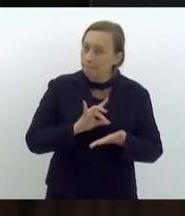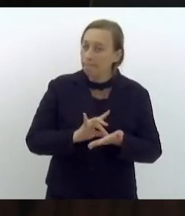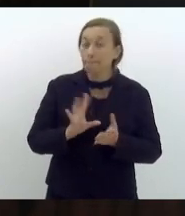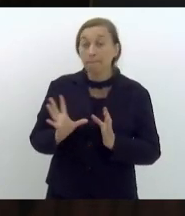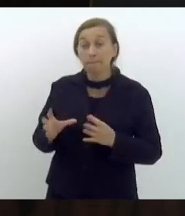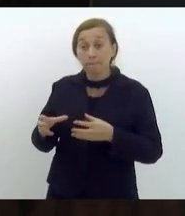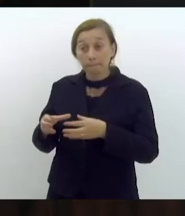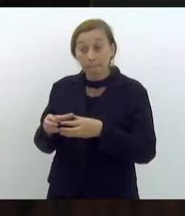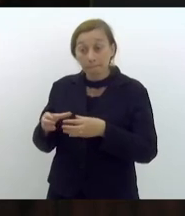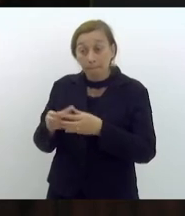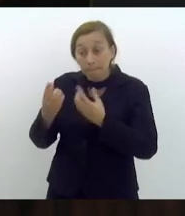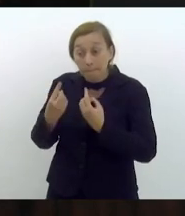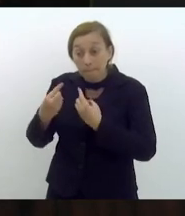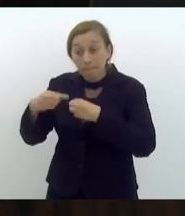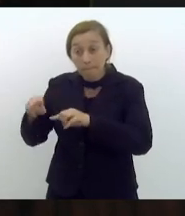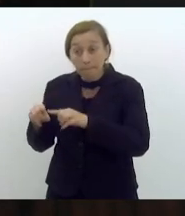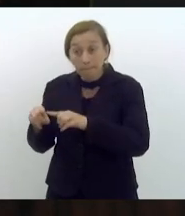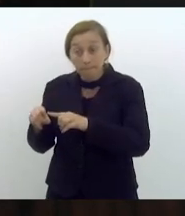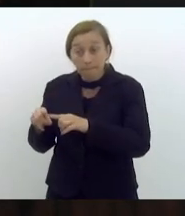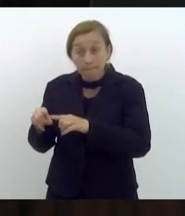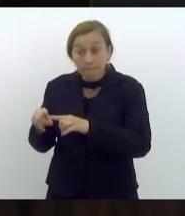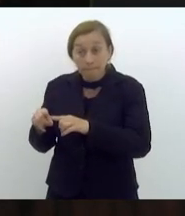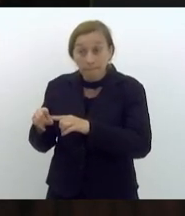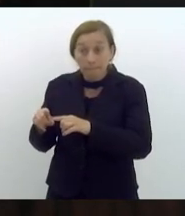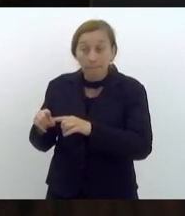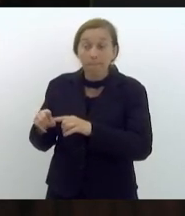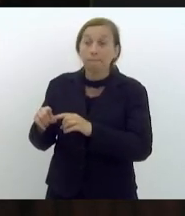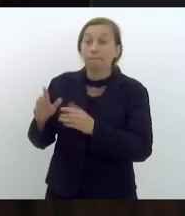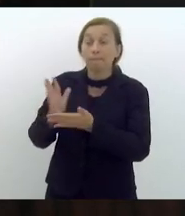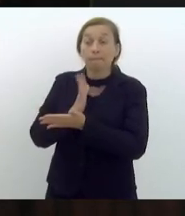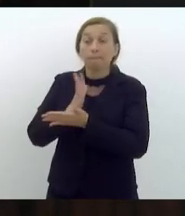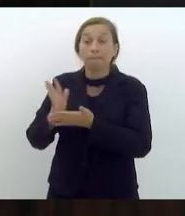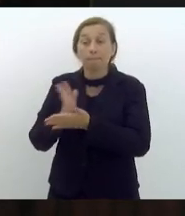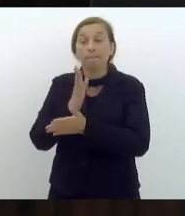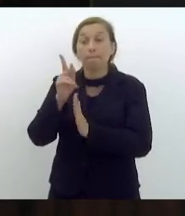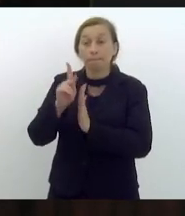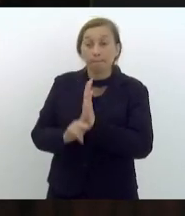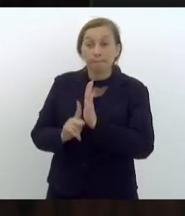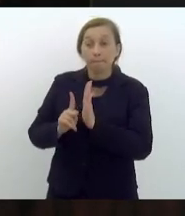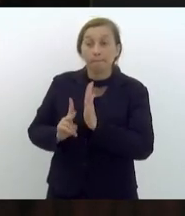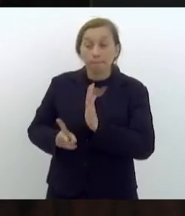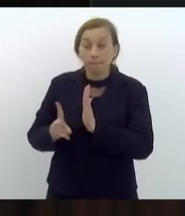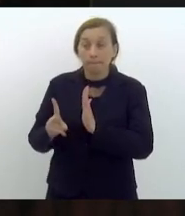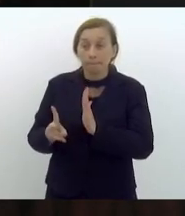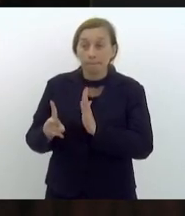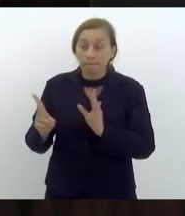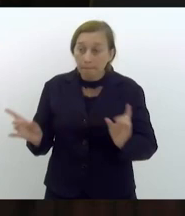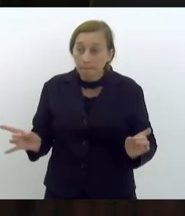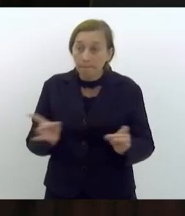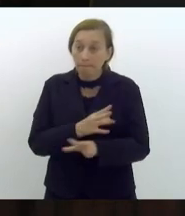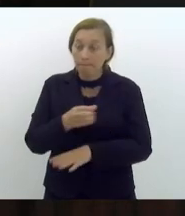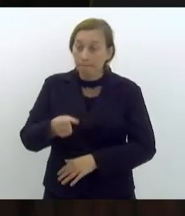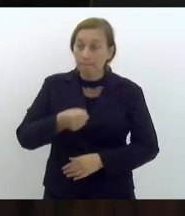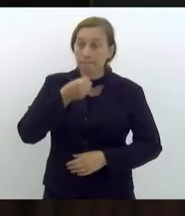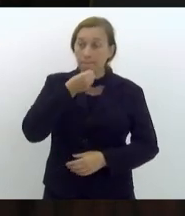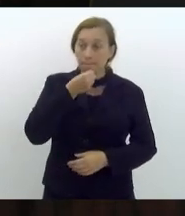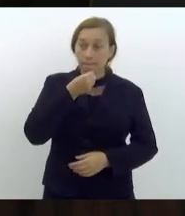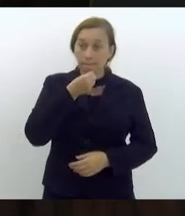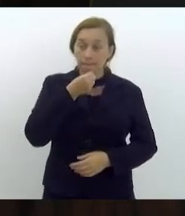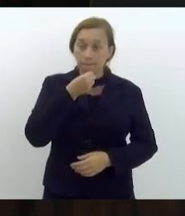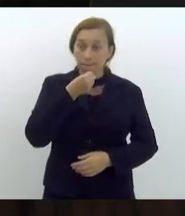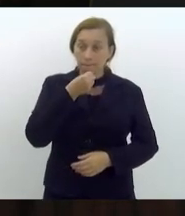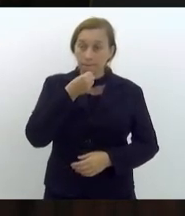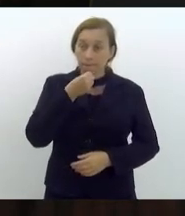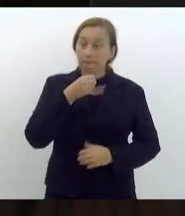que tarde Oposição a determinado projeto ele sempre fica a postos ao microfone o Regimento